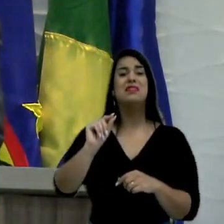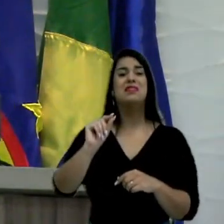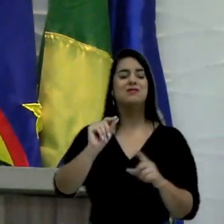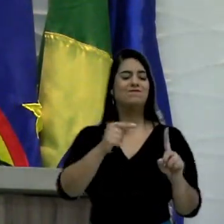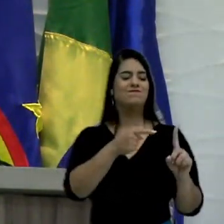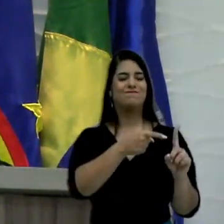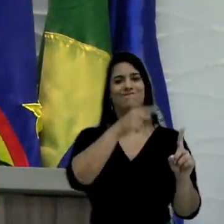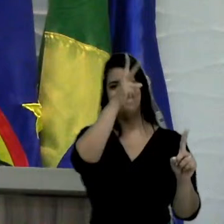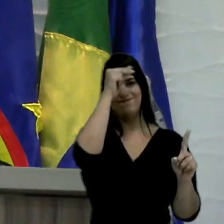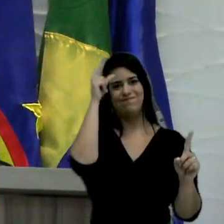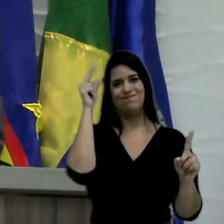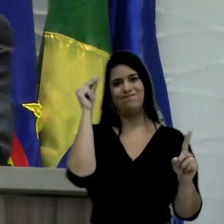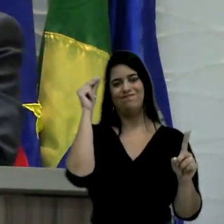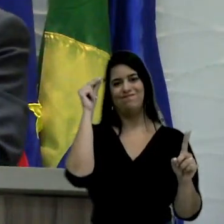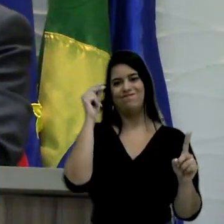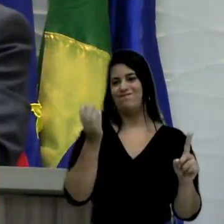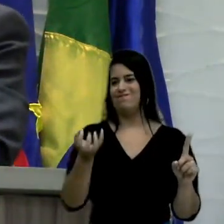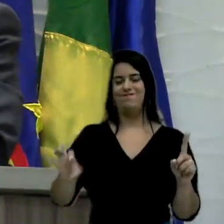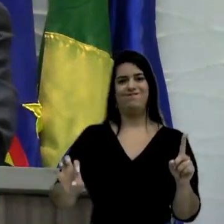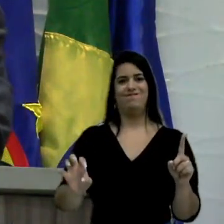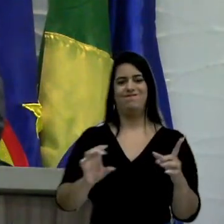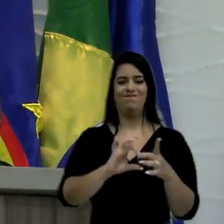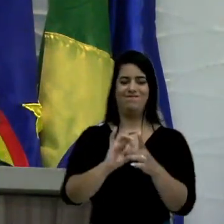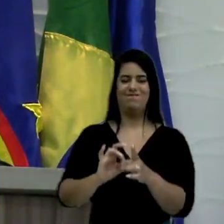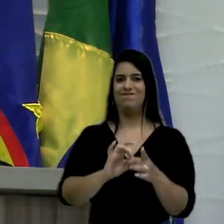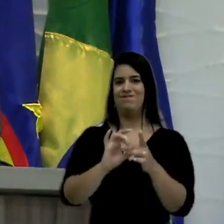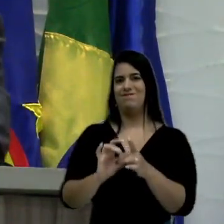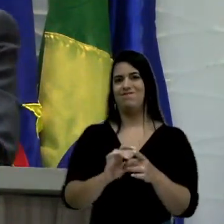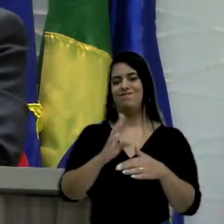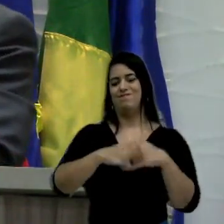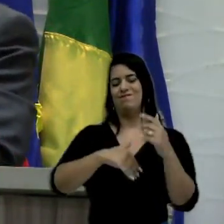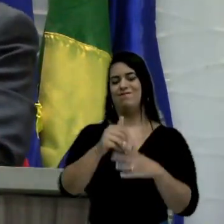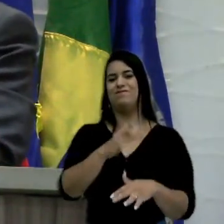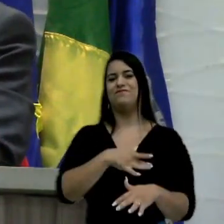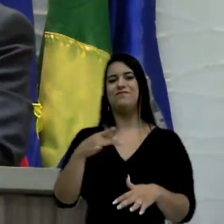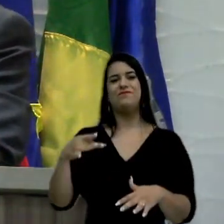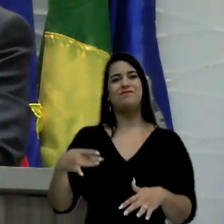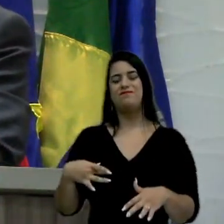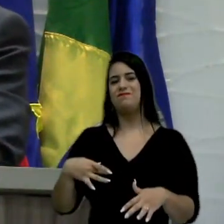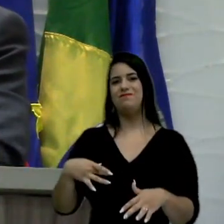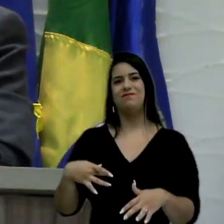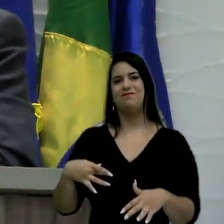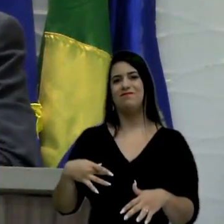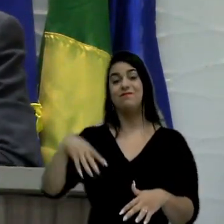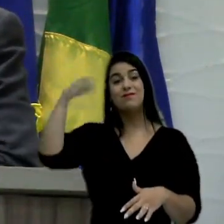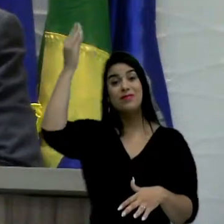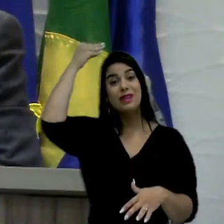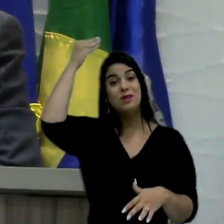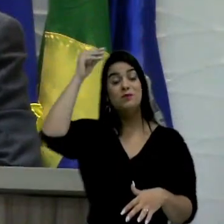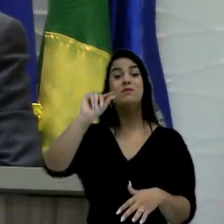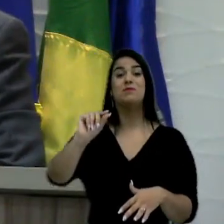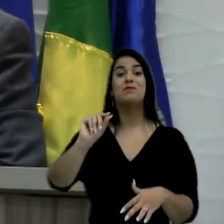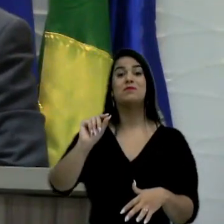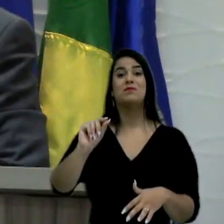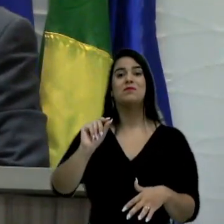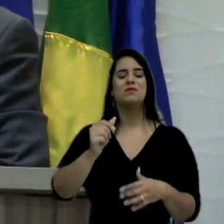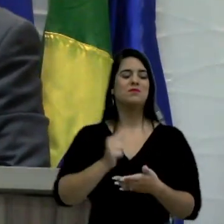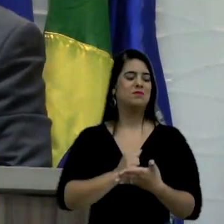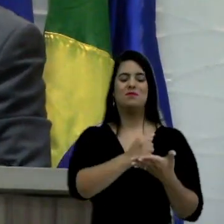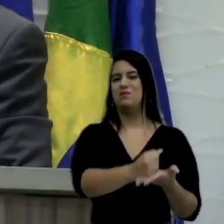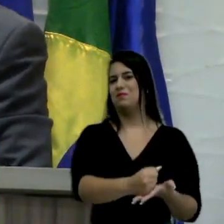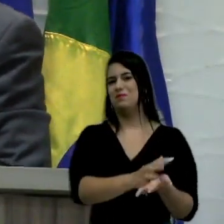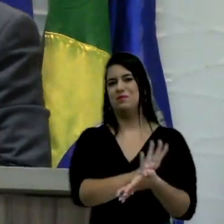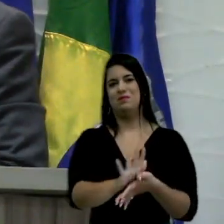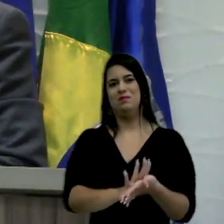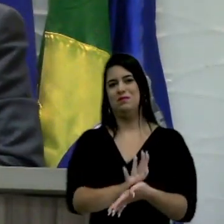Culpa do prefeito que não fez convênio com os agentes de saúde, culpa do prefeito que não divulgou, culpa do prefeito que não fez a sua parte. Mas a